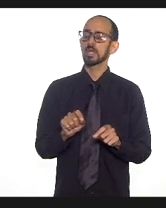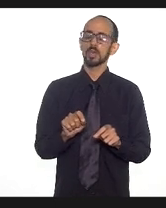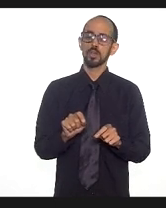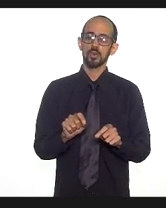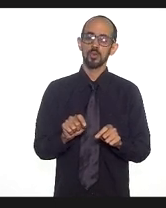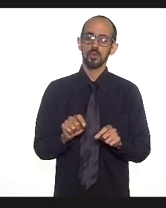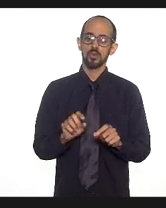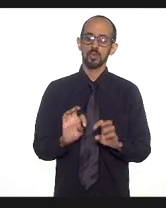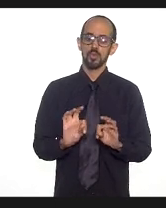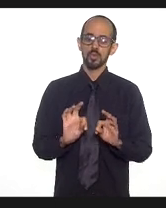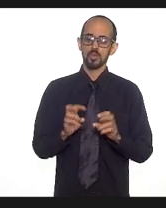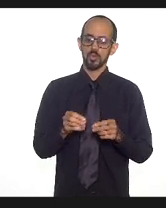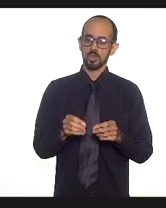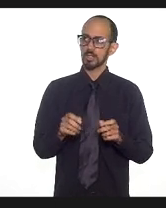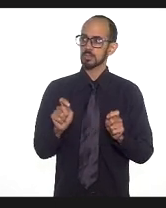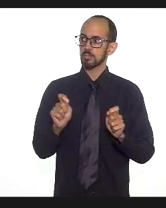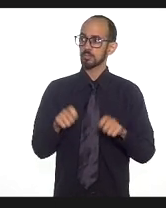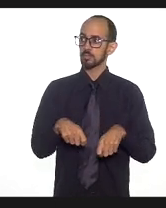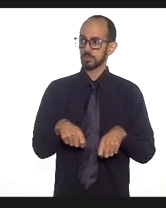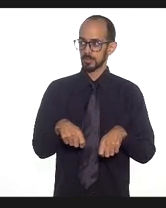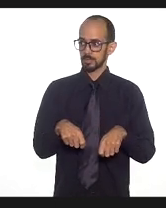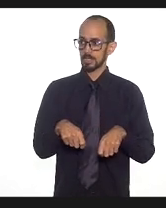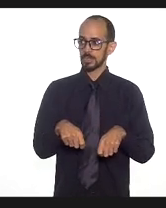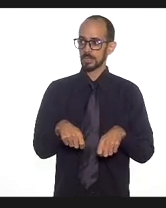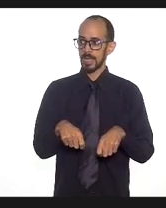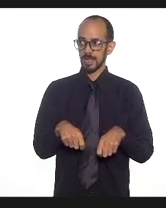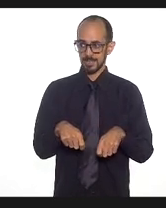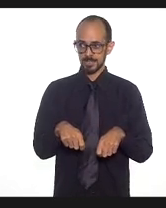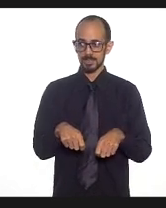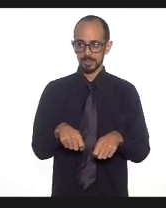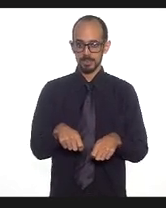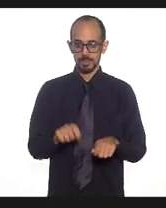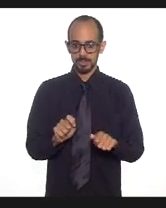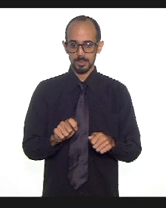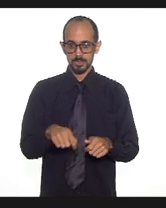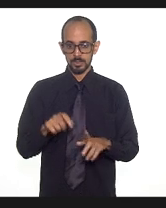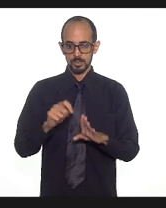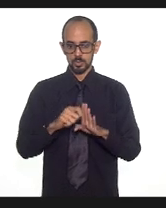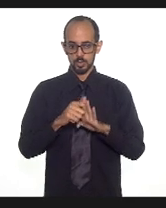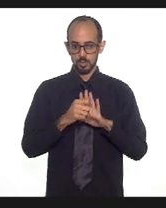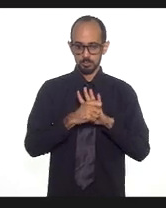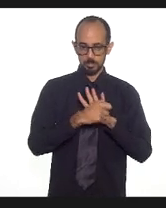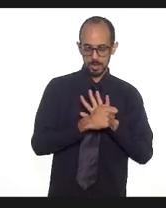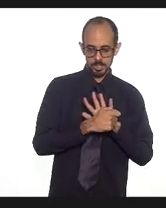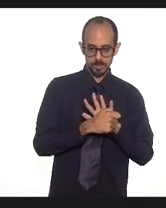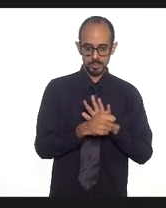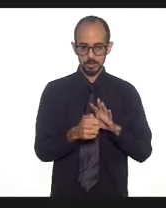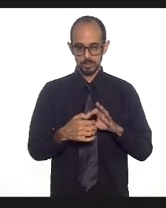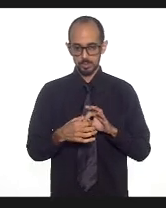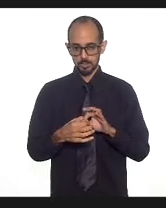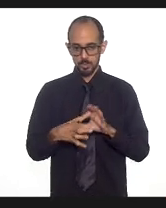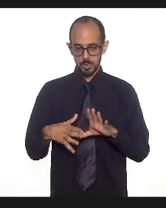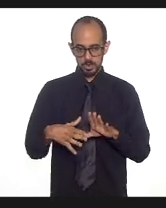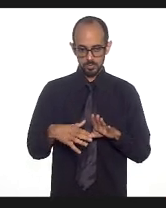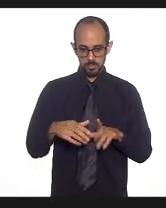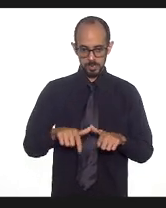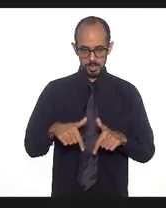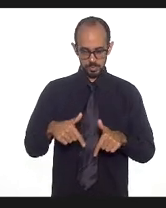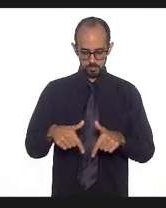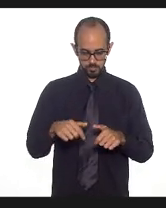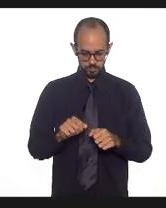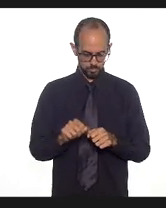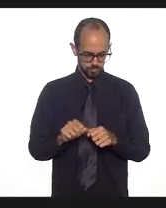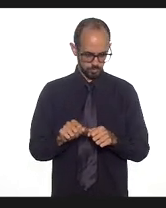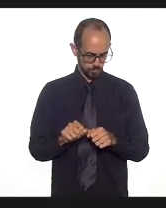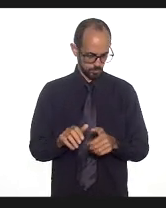com essa possibilidade de ter o recurso ali mensalmente disponível para execução. Bom,